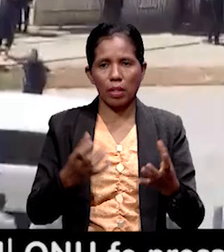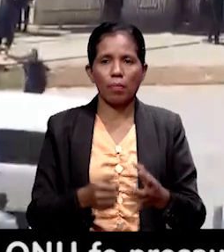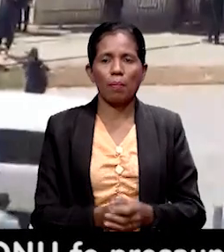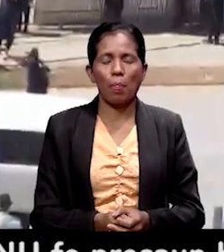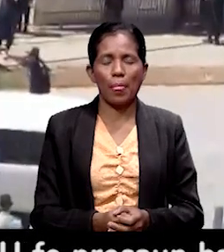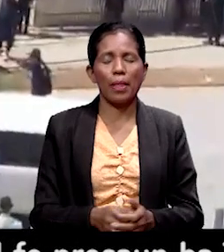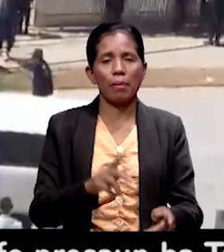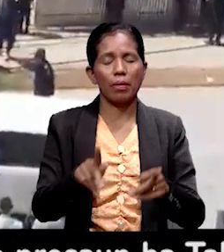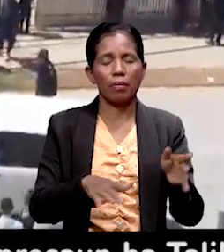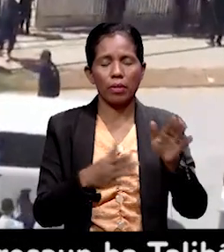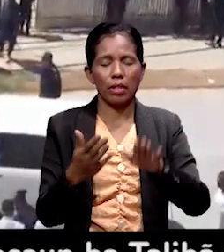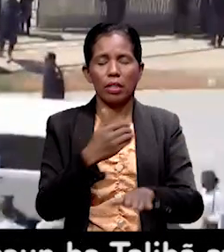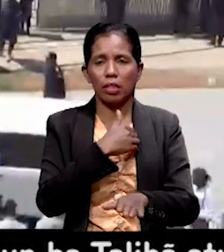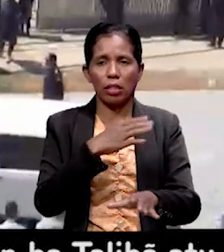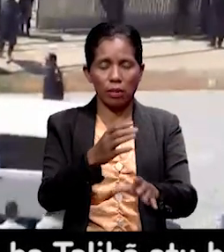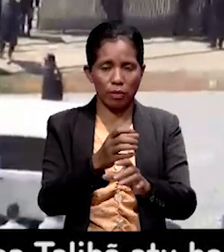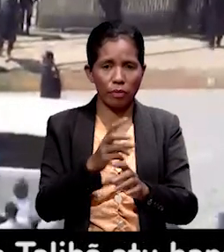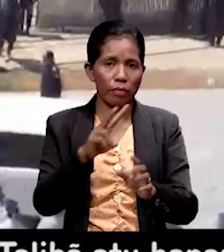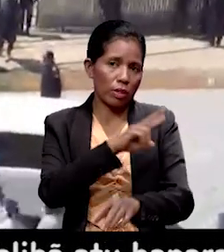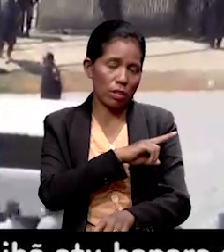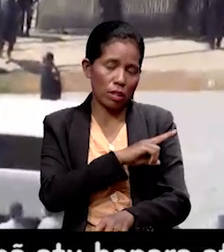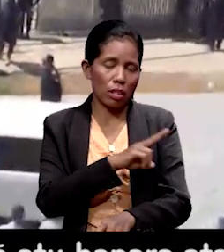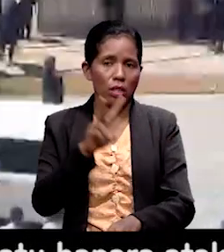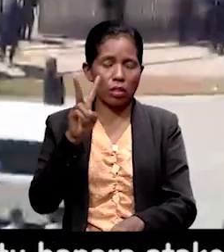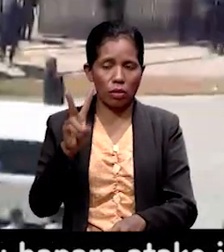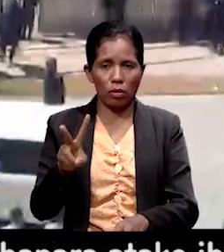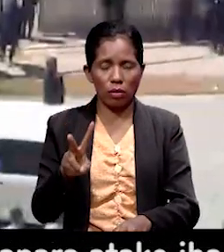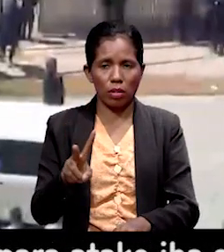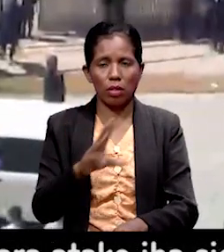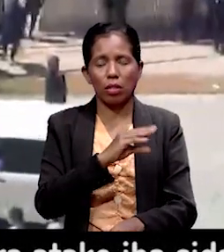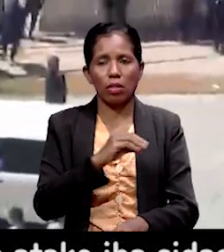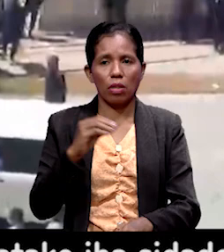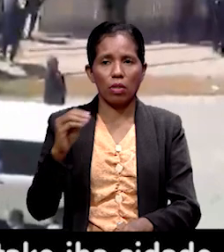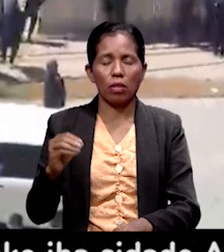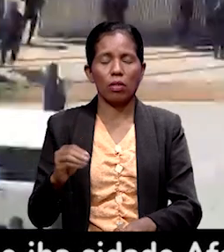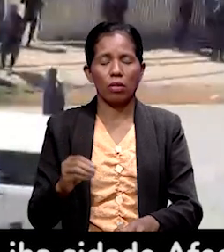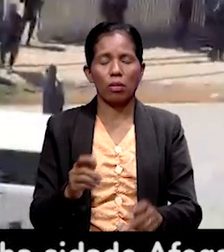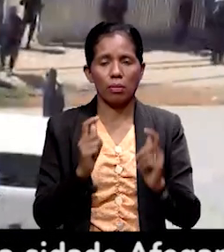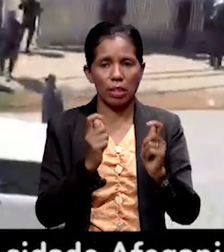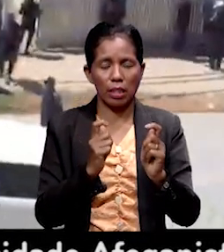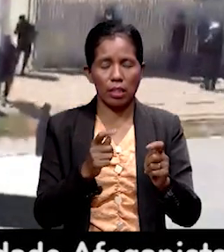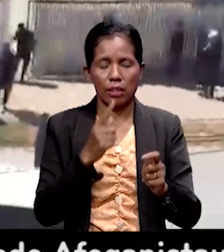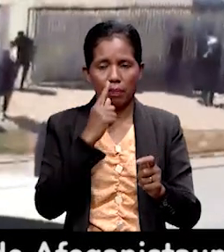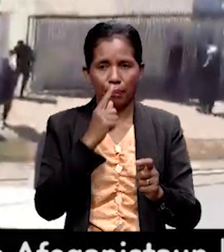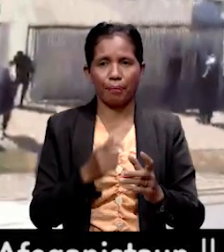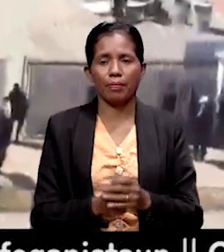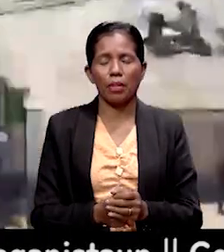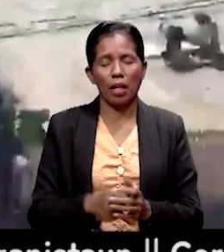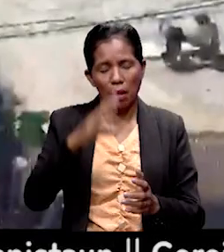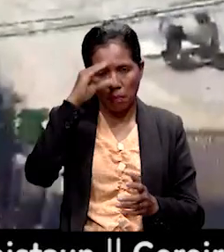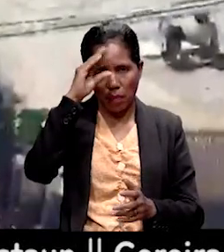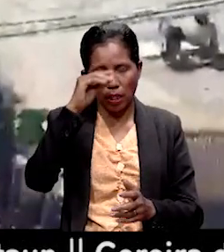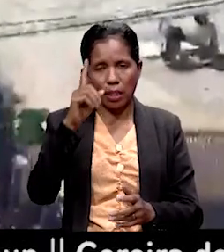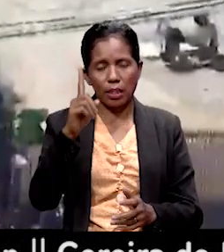de selo, siroximu vacina diagnosticado, síndrome, insuficiência respiratória aguda. Mane ida